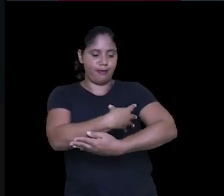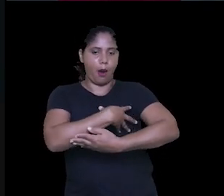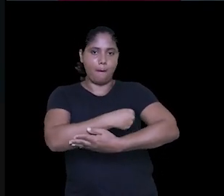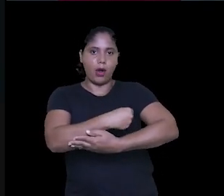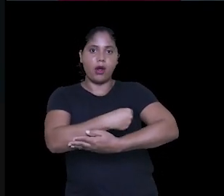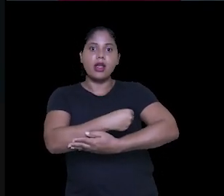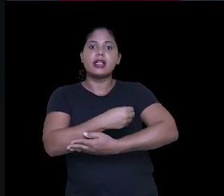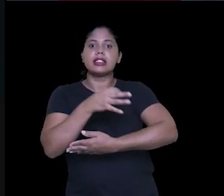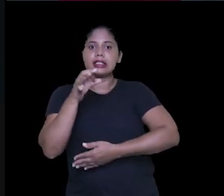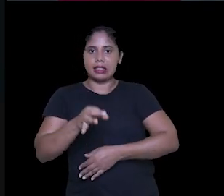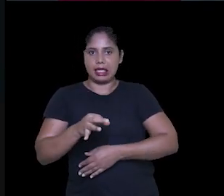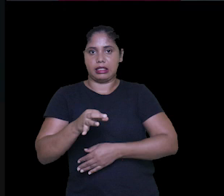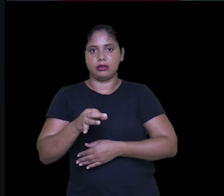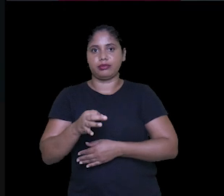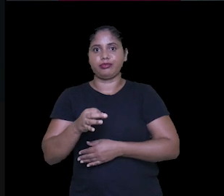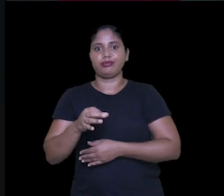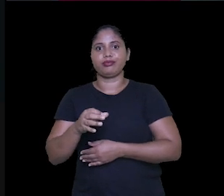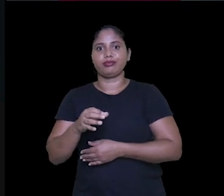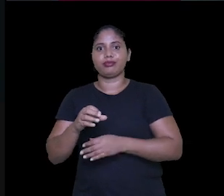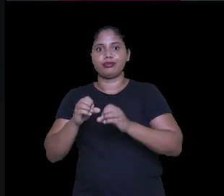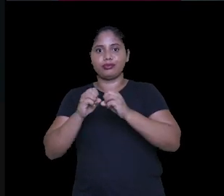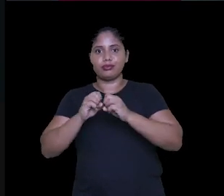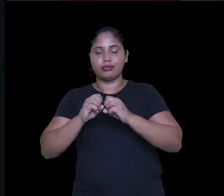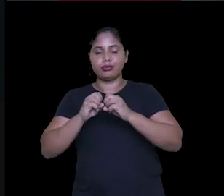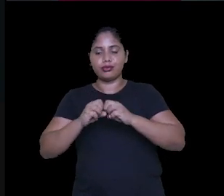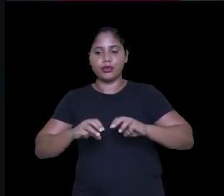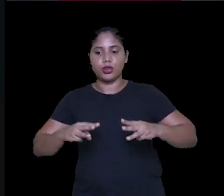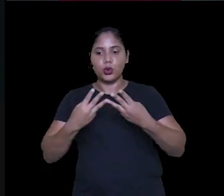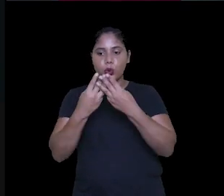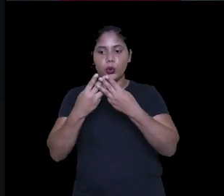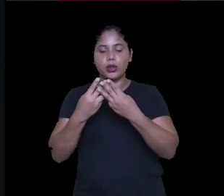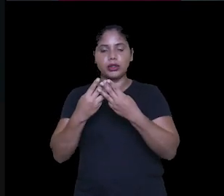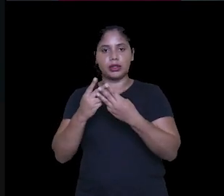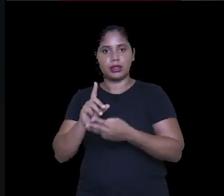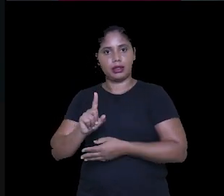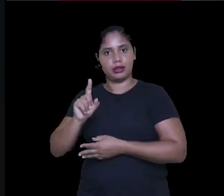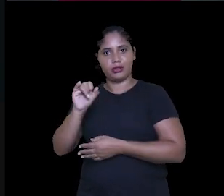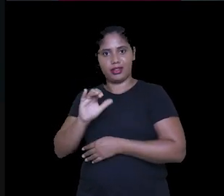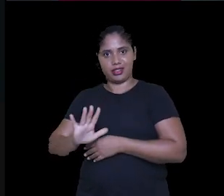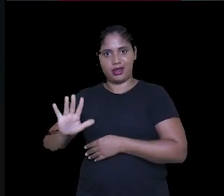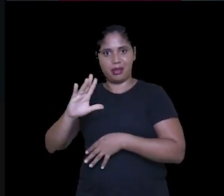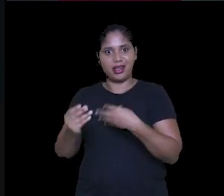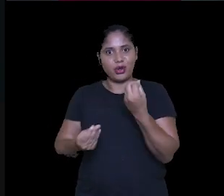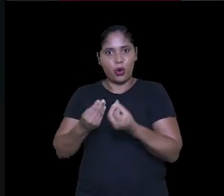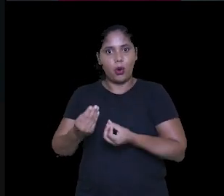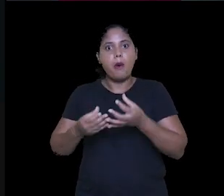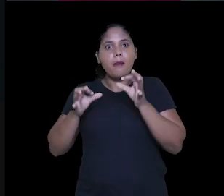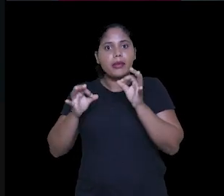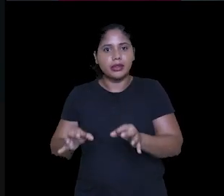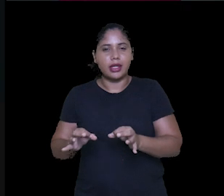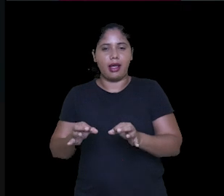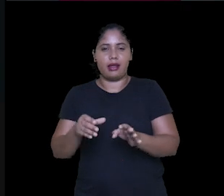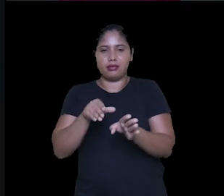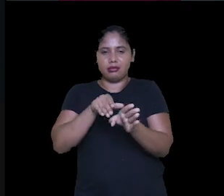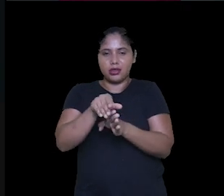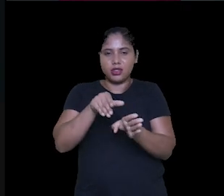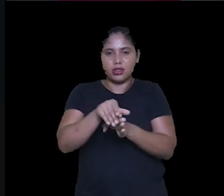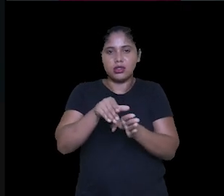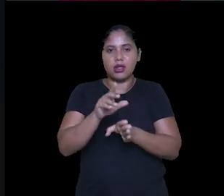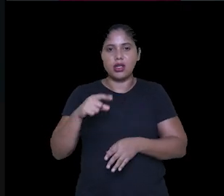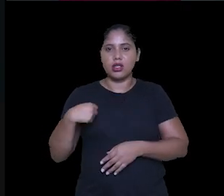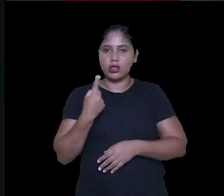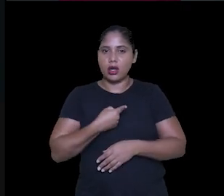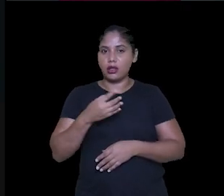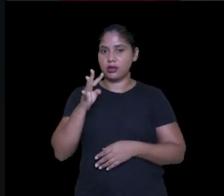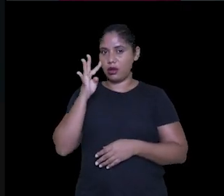do bebê está próximo ao corpo da mãe, o bebê está com a cabeça e o tronco alinhados, ele não deve estar com o pescoço